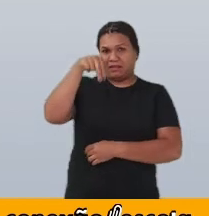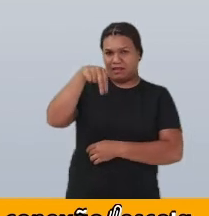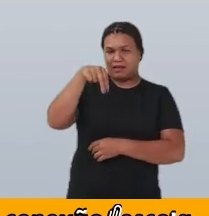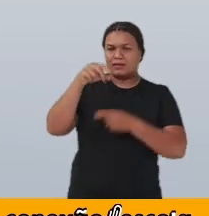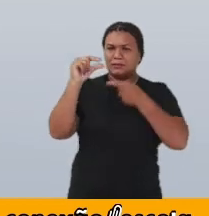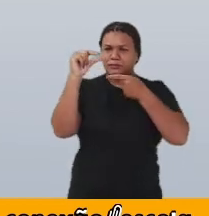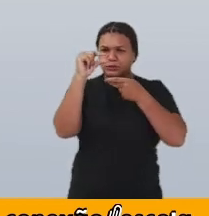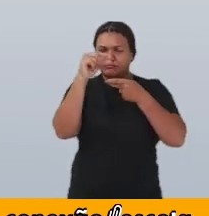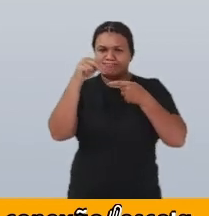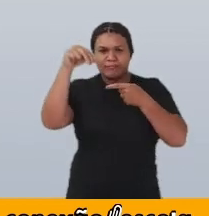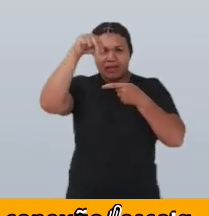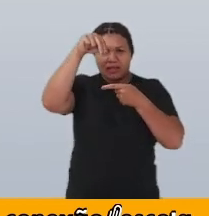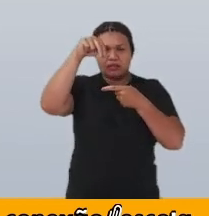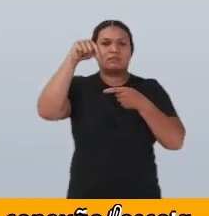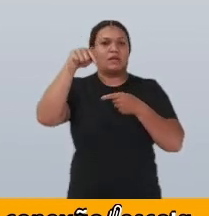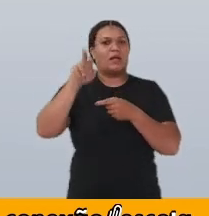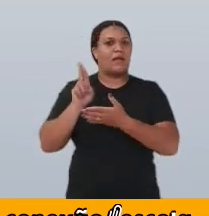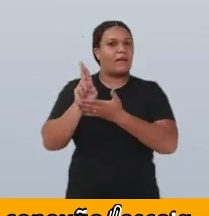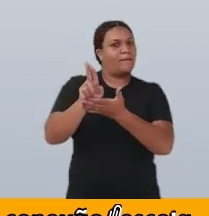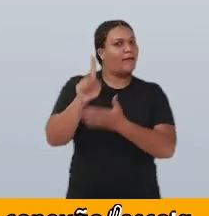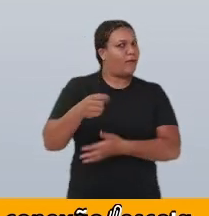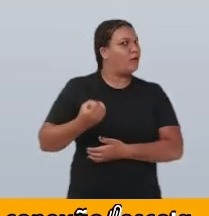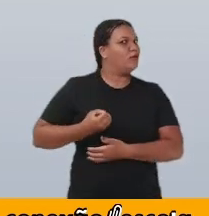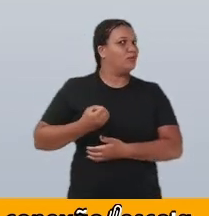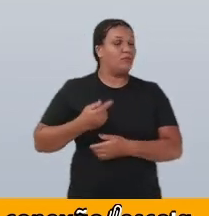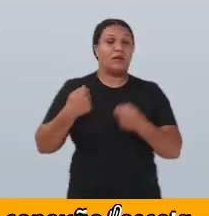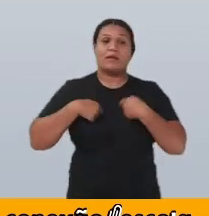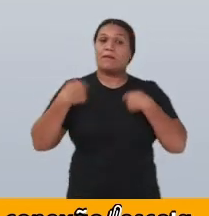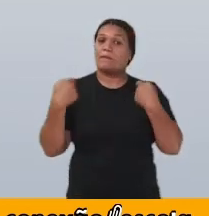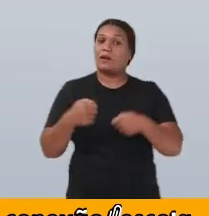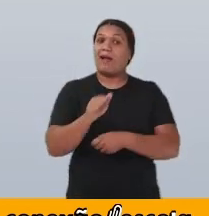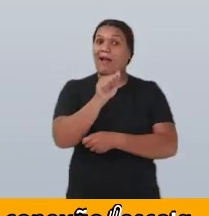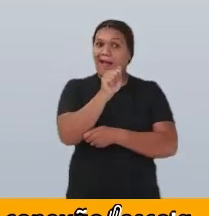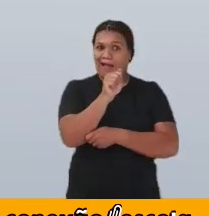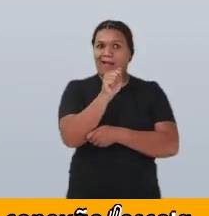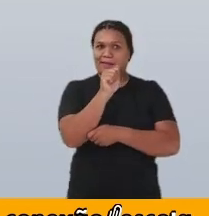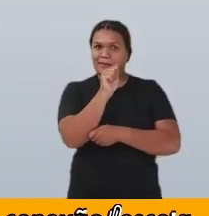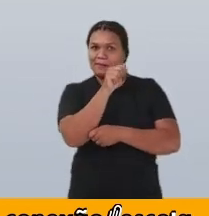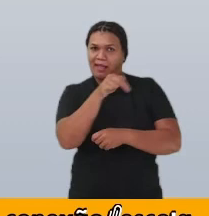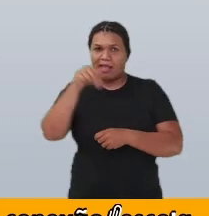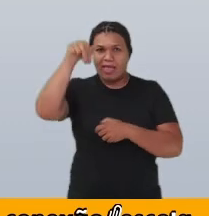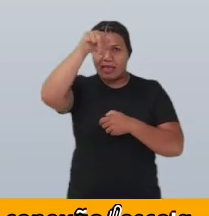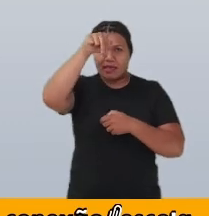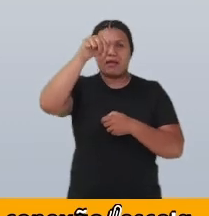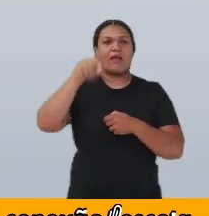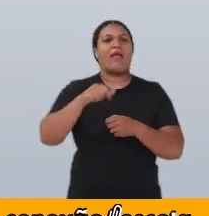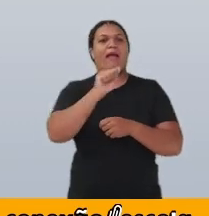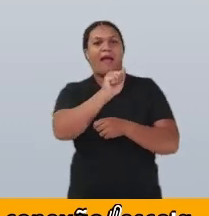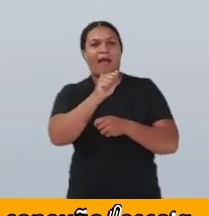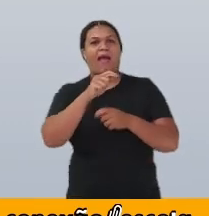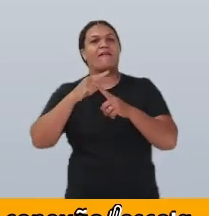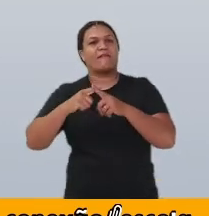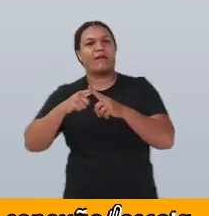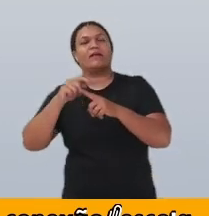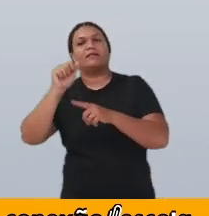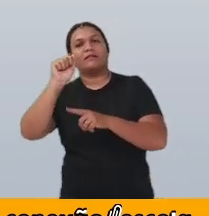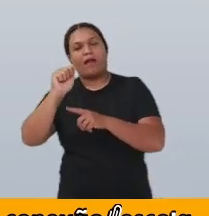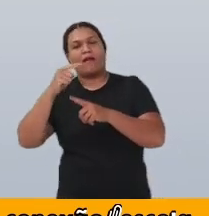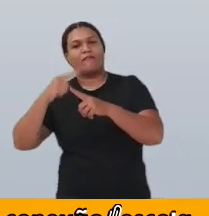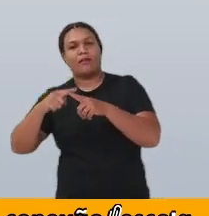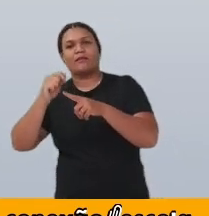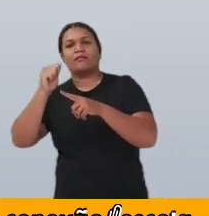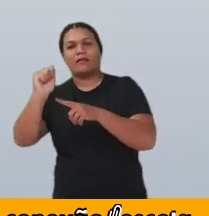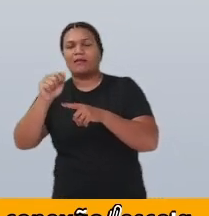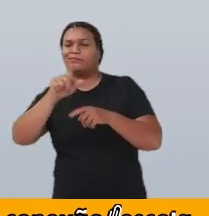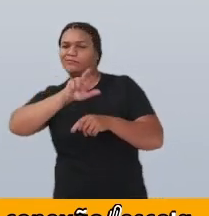n representa um número, eu tenho que a elevado a n vai ser a vezes a vezes a n